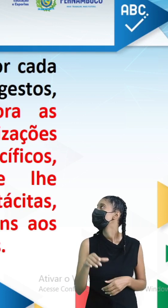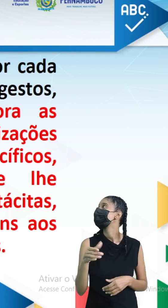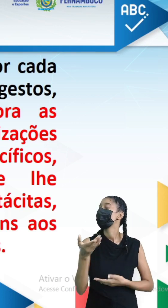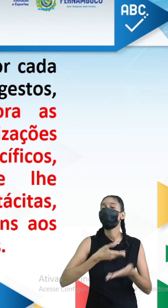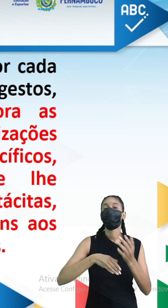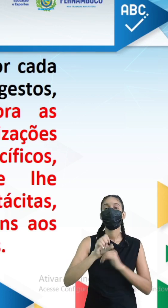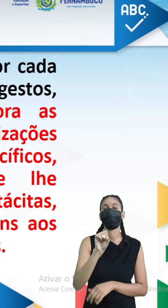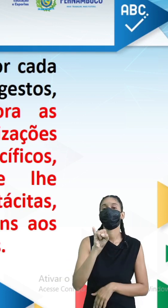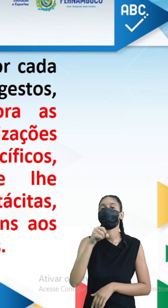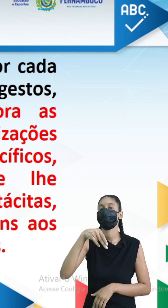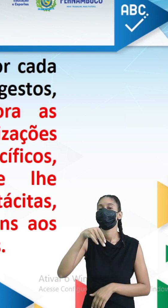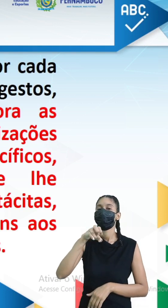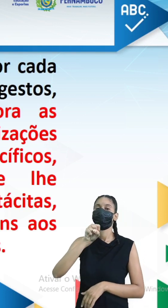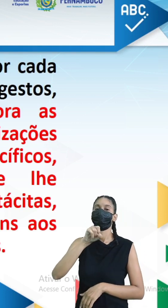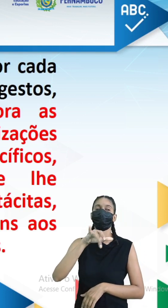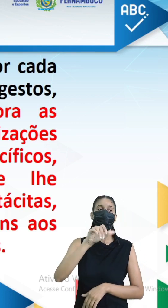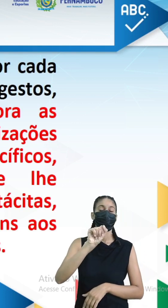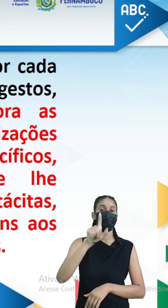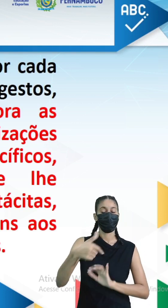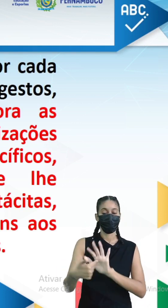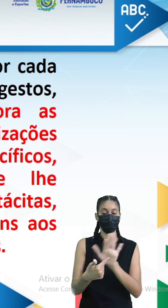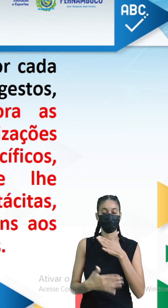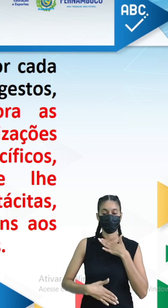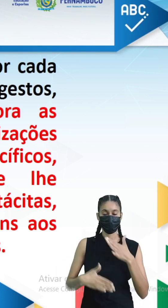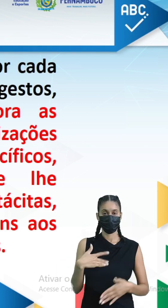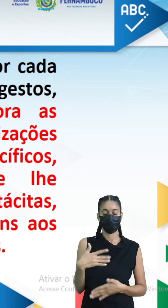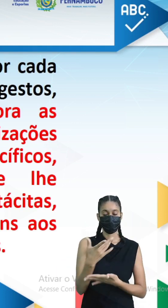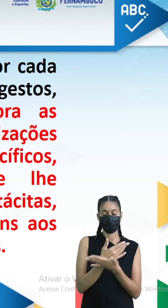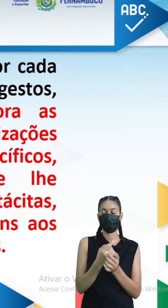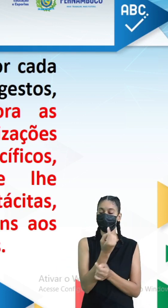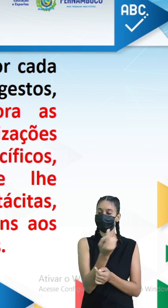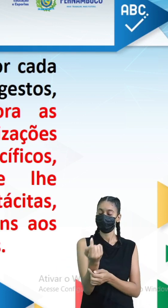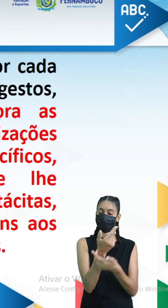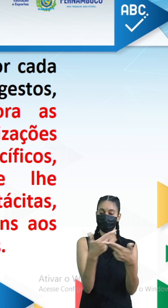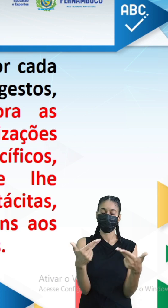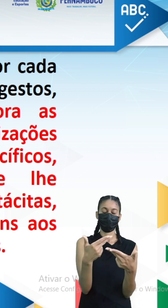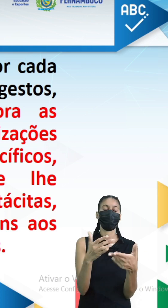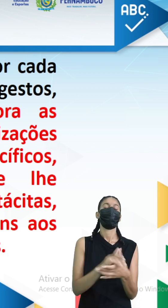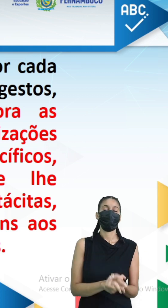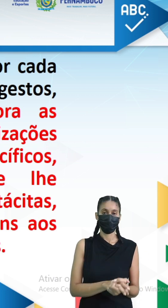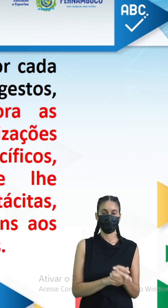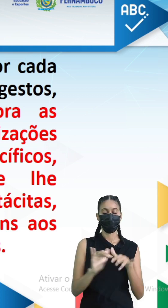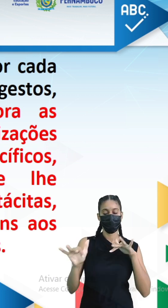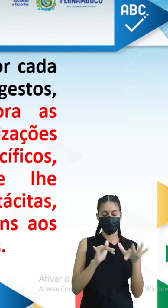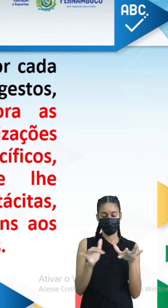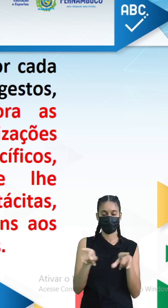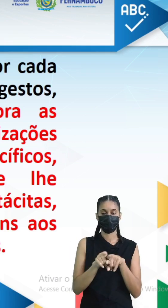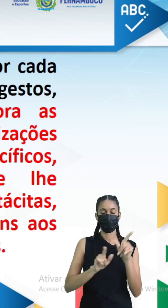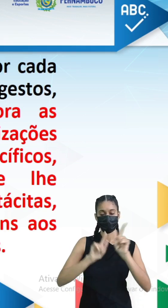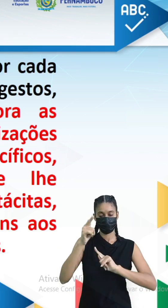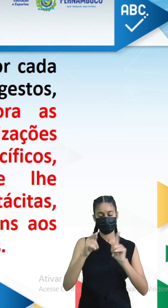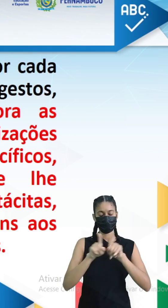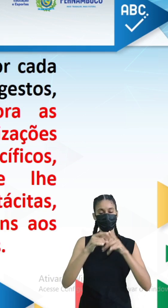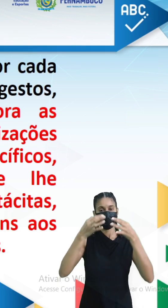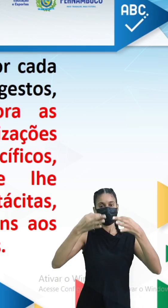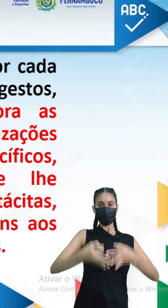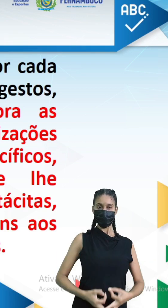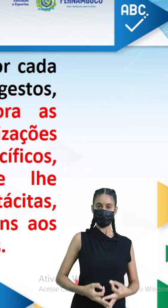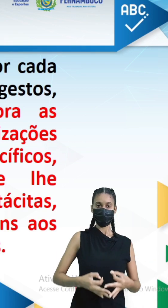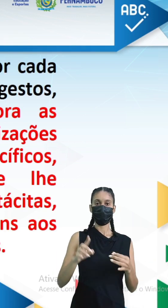é estabelecida pelo corpo, desenhada por cada uma das suas partes, movimentos, gestos e